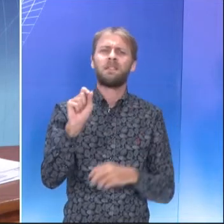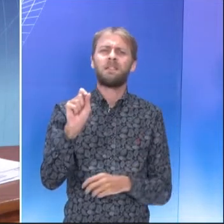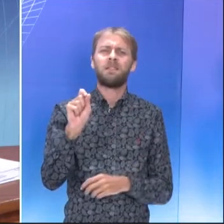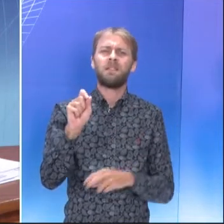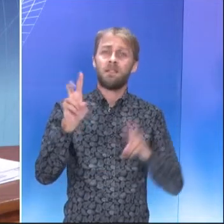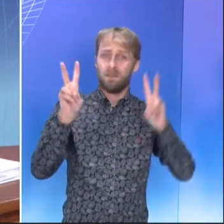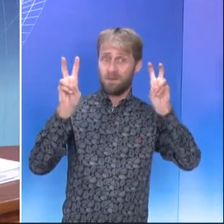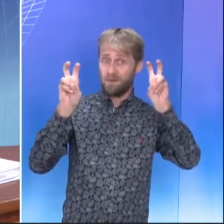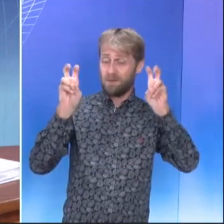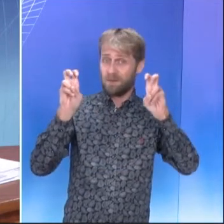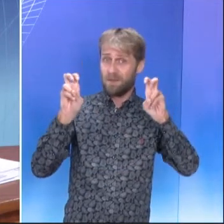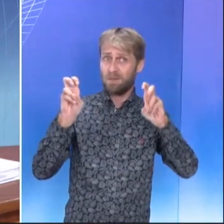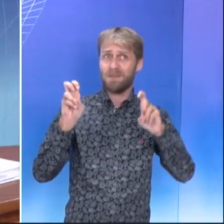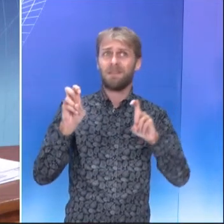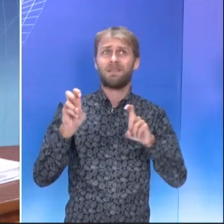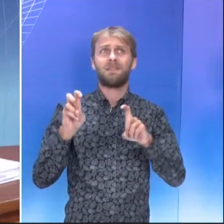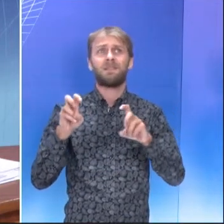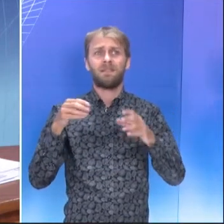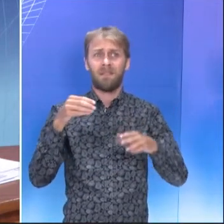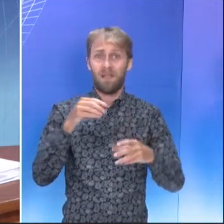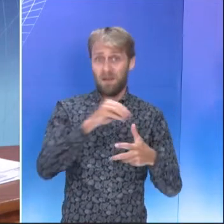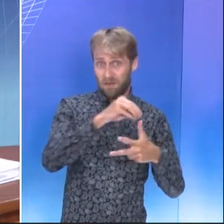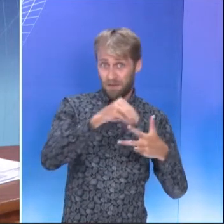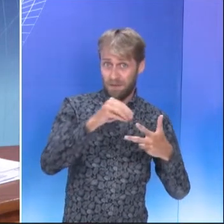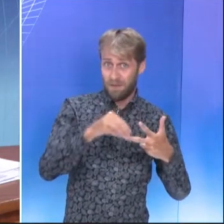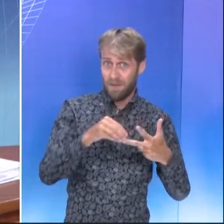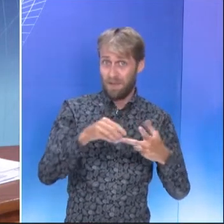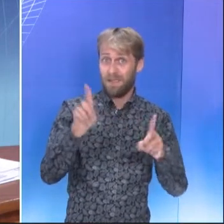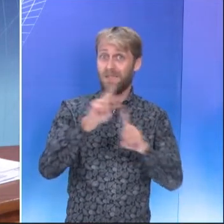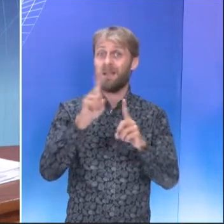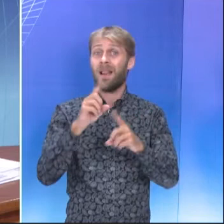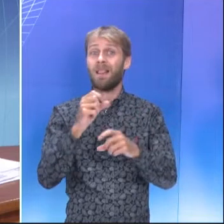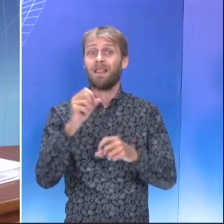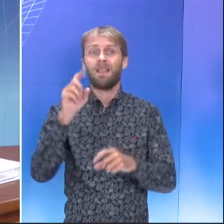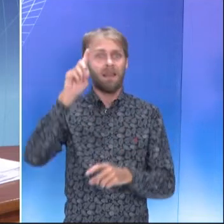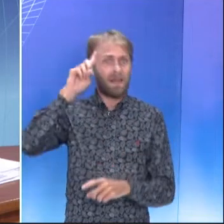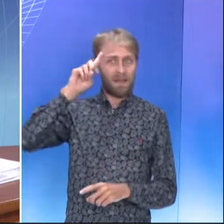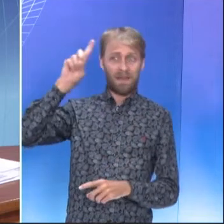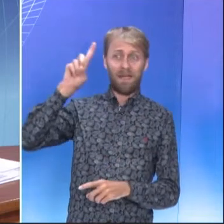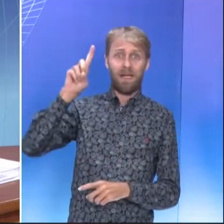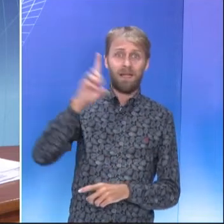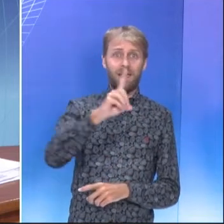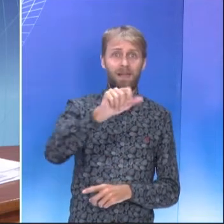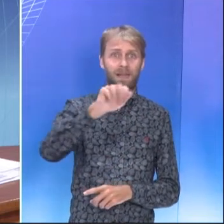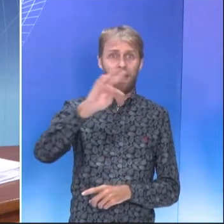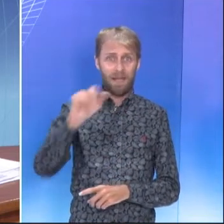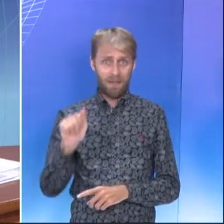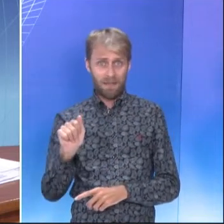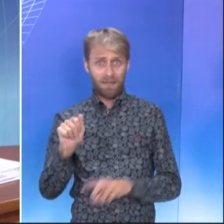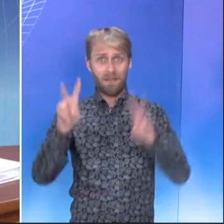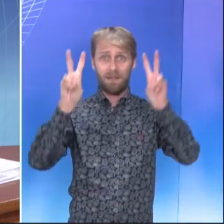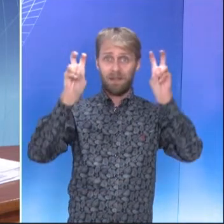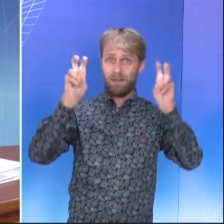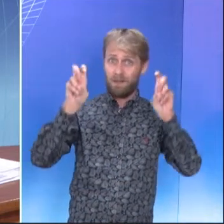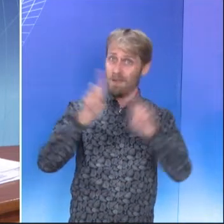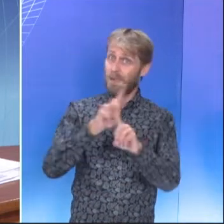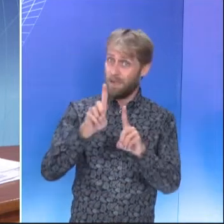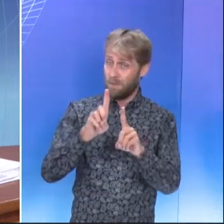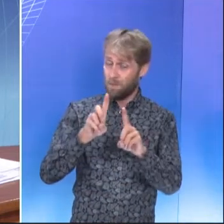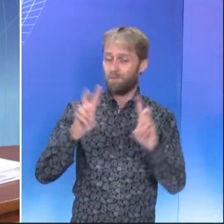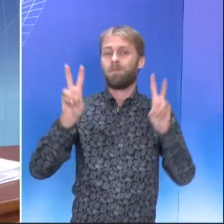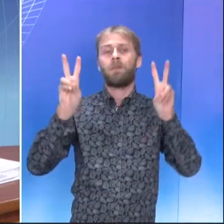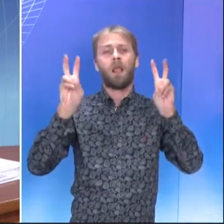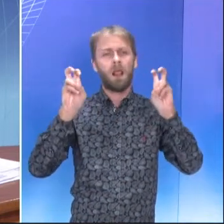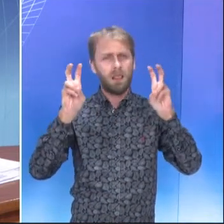os temas que caem, eles não são por datas, e nem por teorias. São temas que